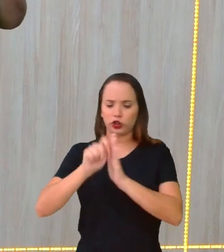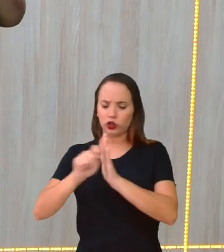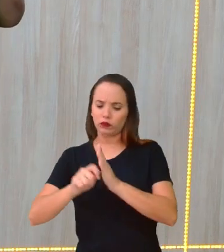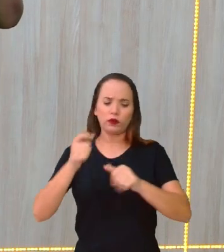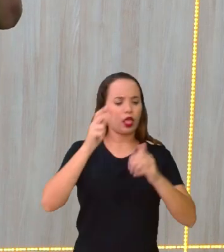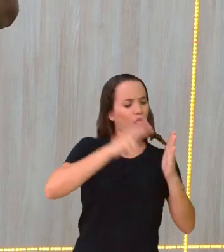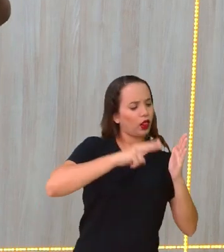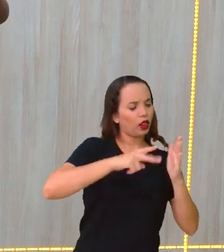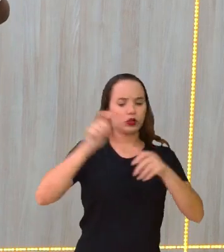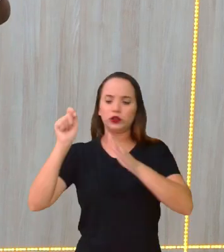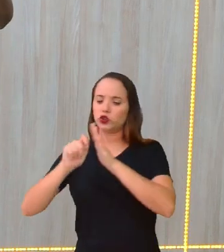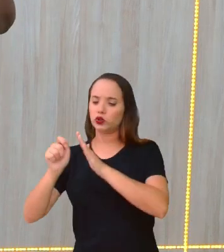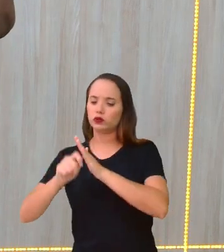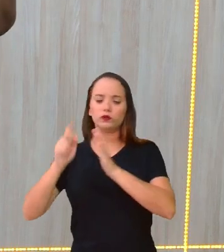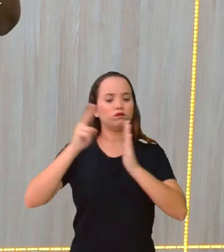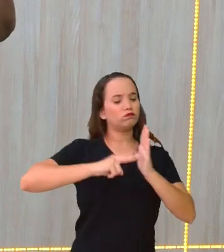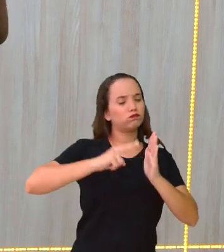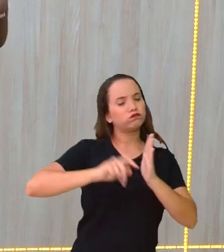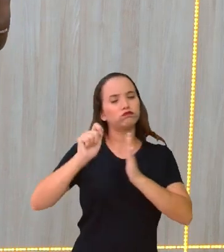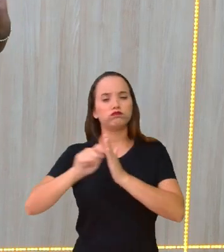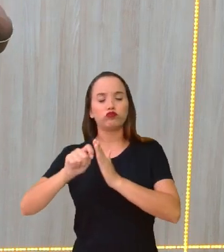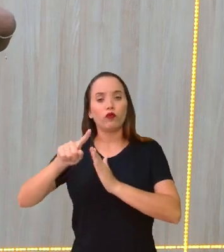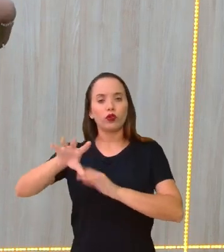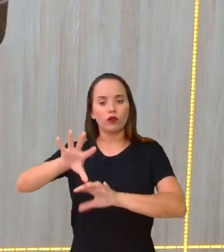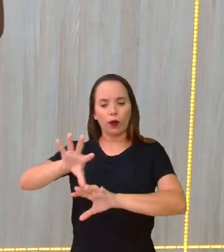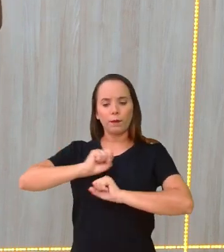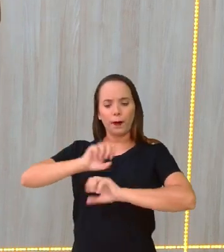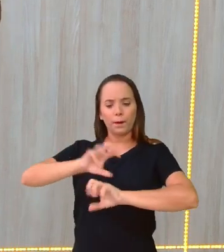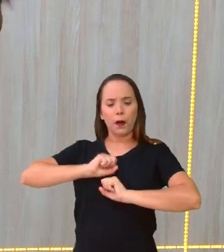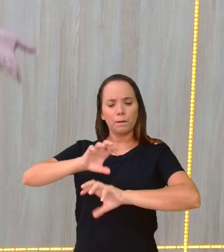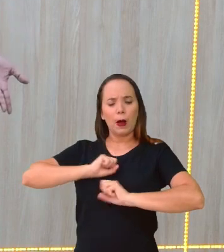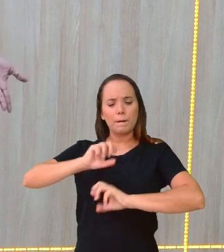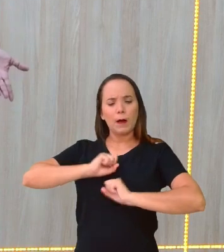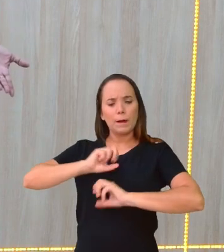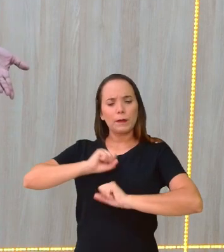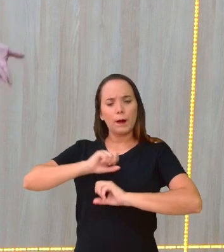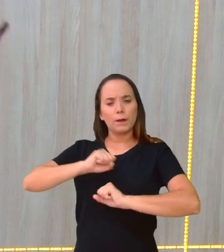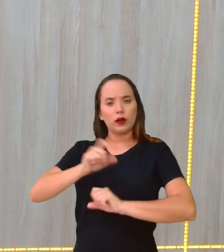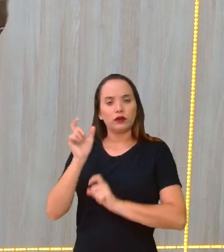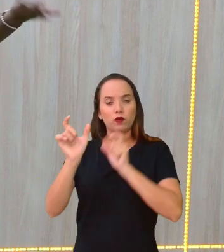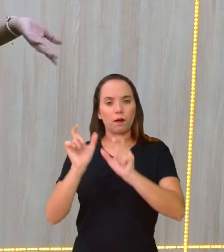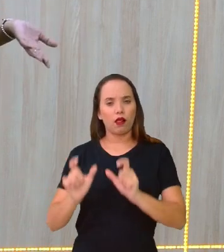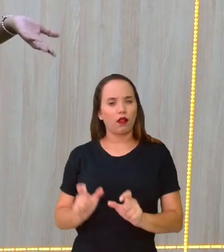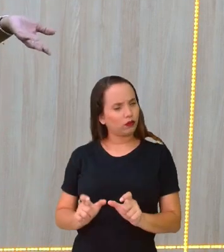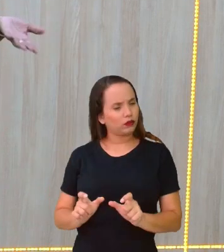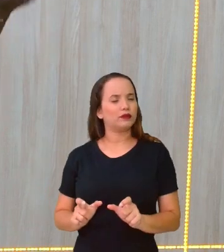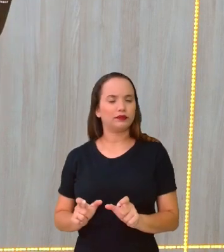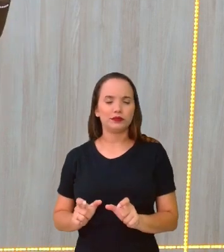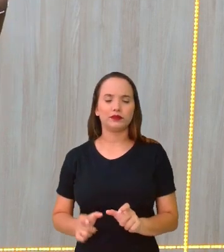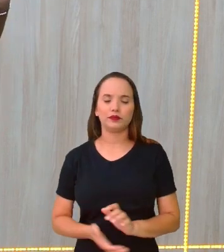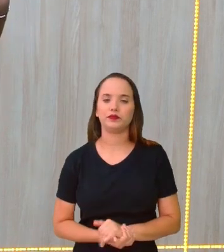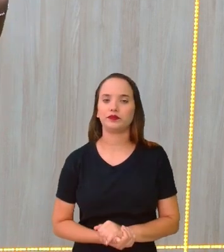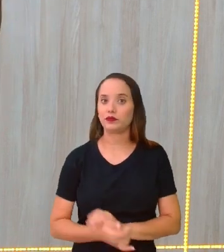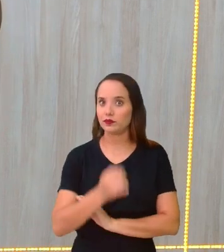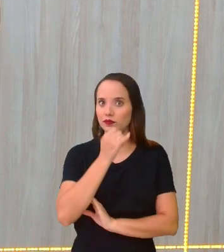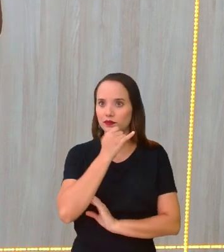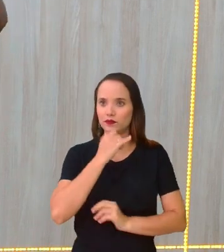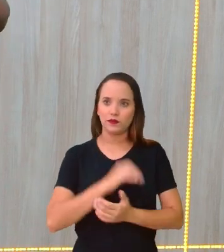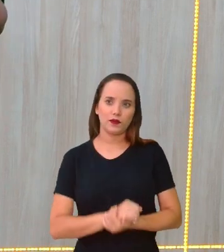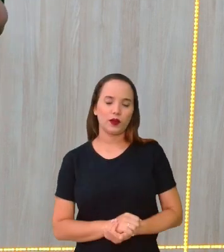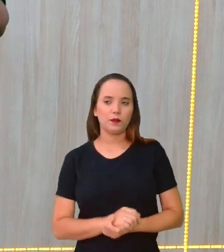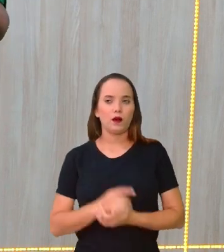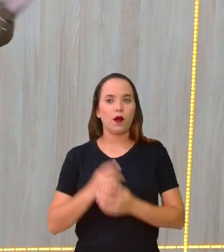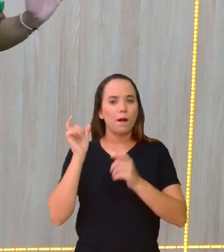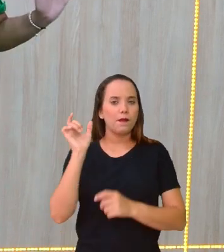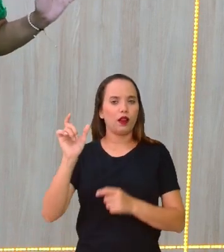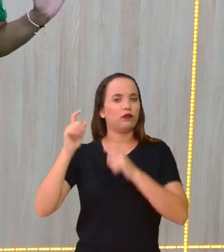se apropriando do uso da palavra, da compreensão daquela palavra, você vai tendo. Por exemplo, a palavra